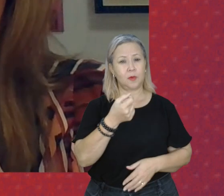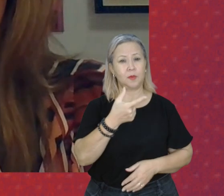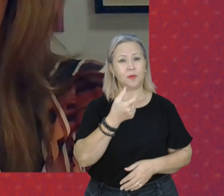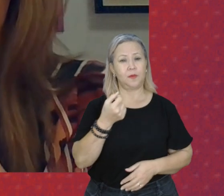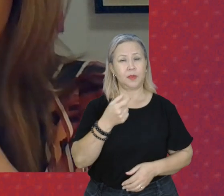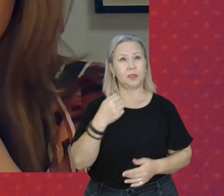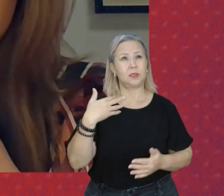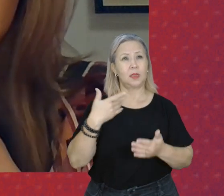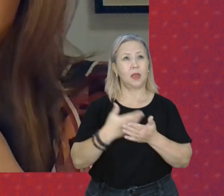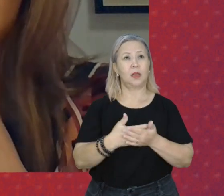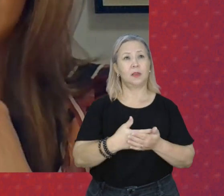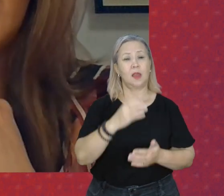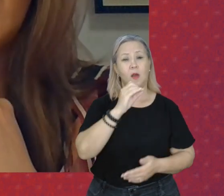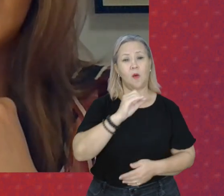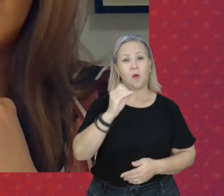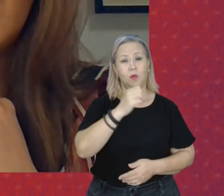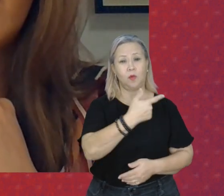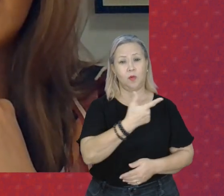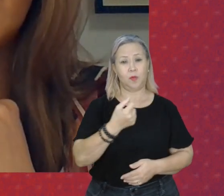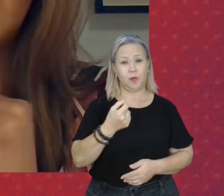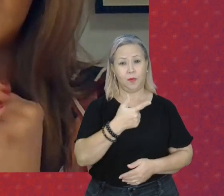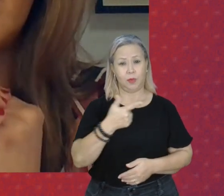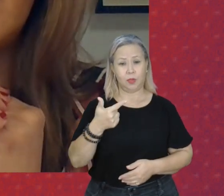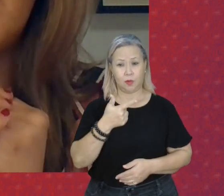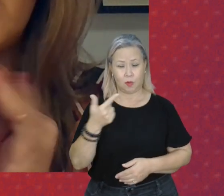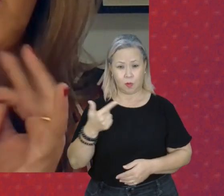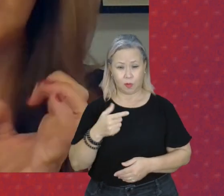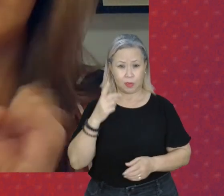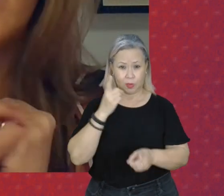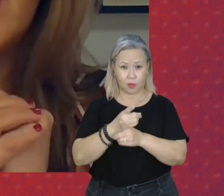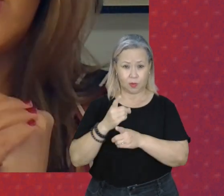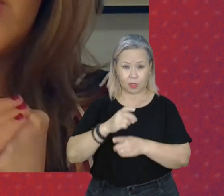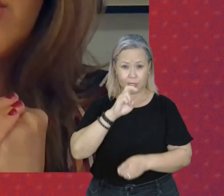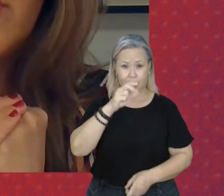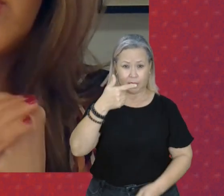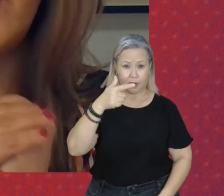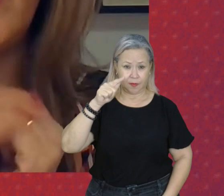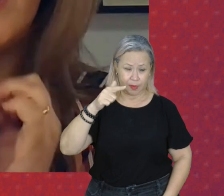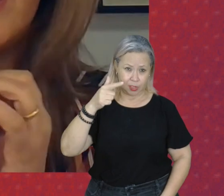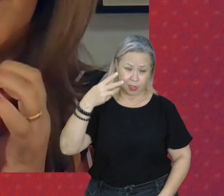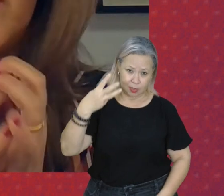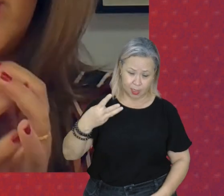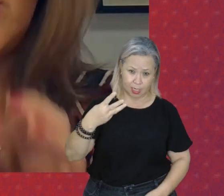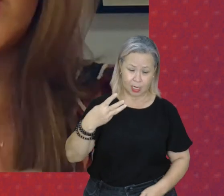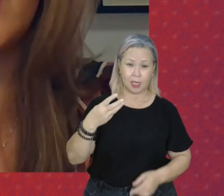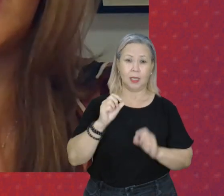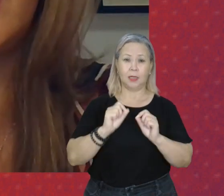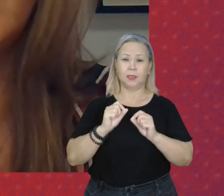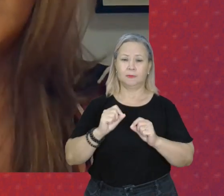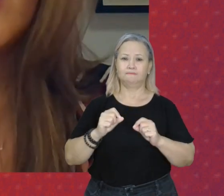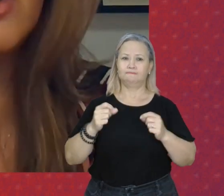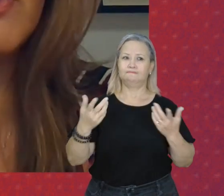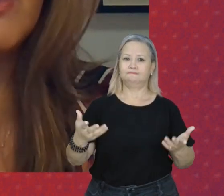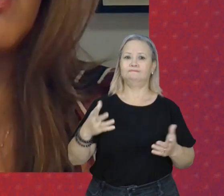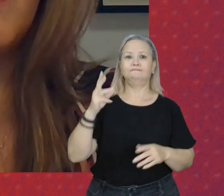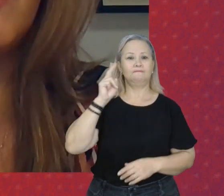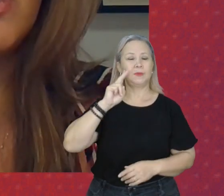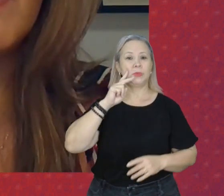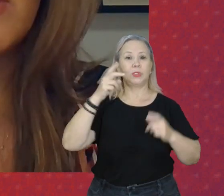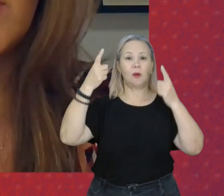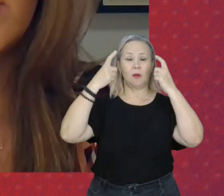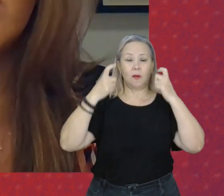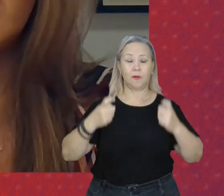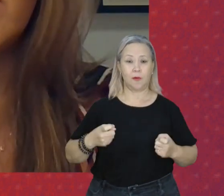de 2022, encontraram 523 episódios ilustrativos de violência política, né, que tiveram